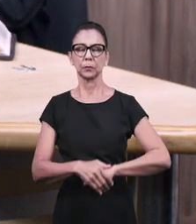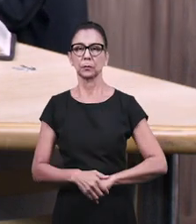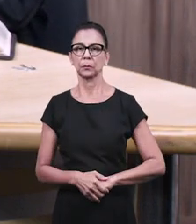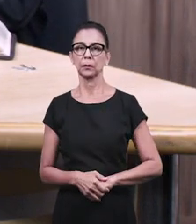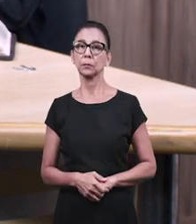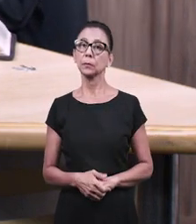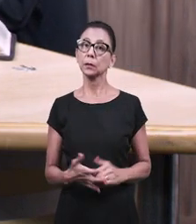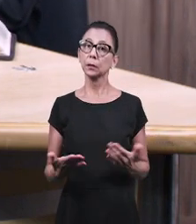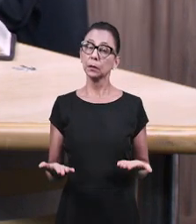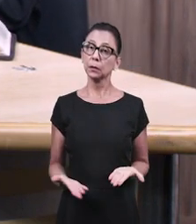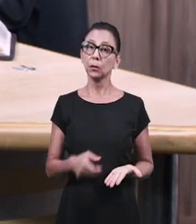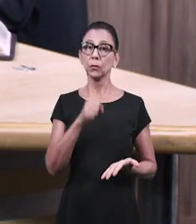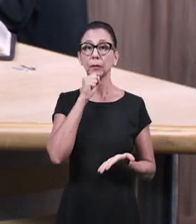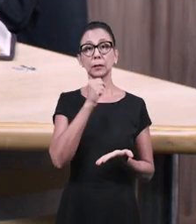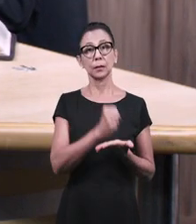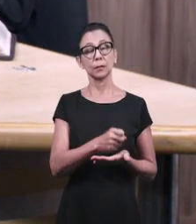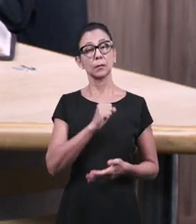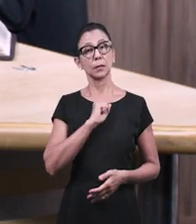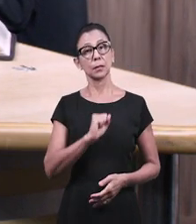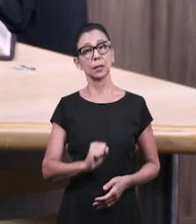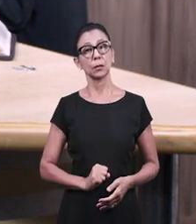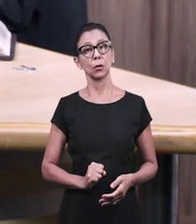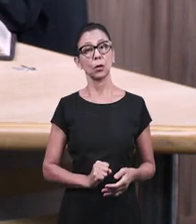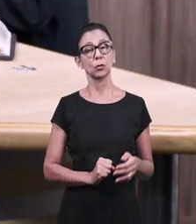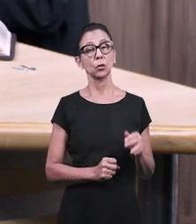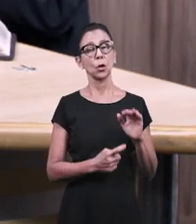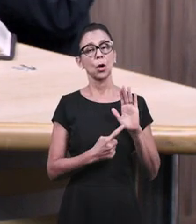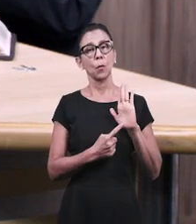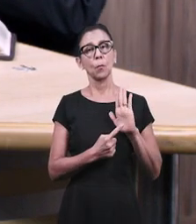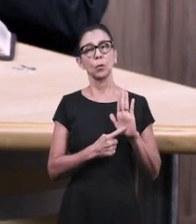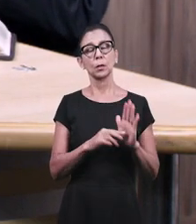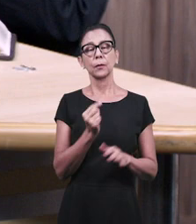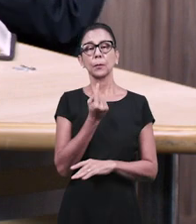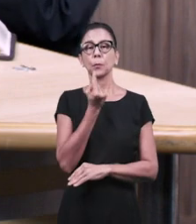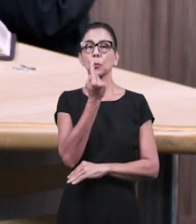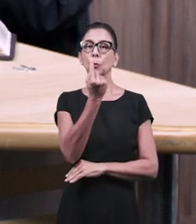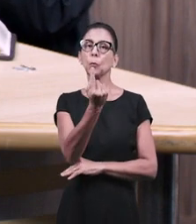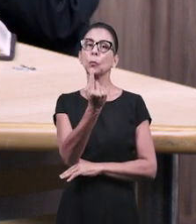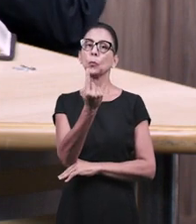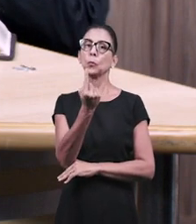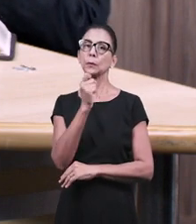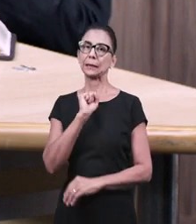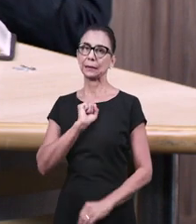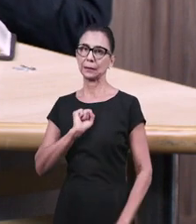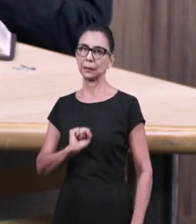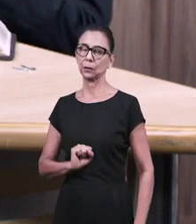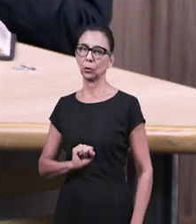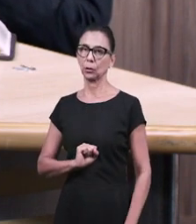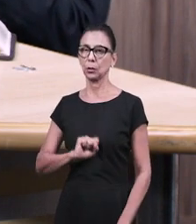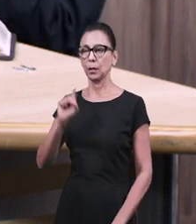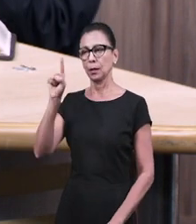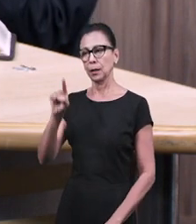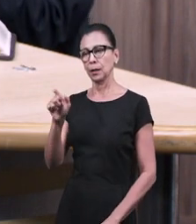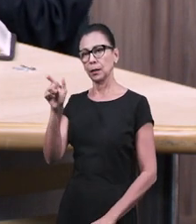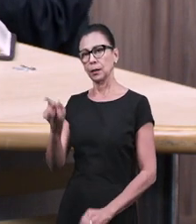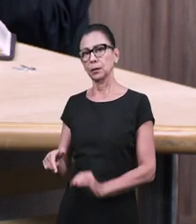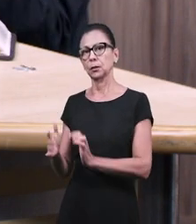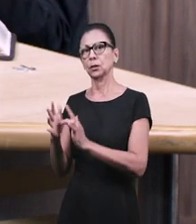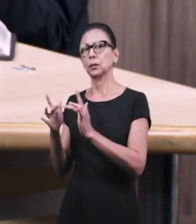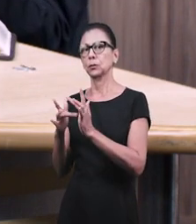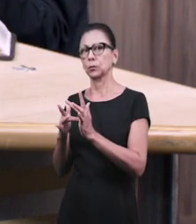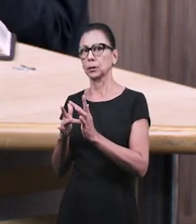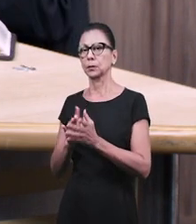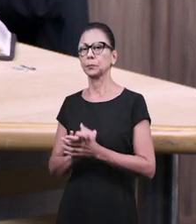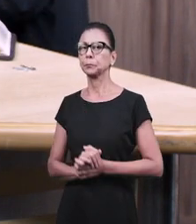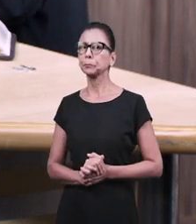Testamento apontavam para um único sacerdote. Então, quando nós estamos em espírito, nós entendemos o